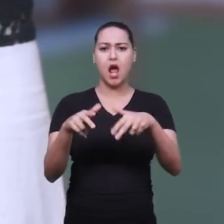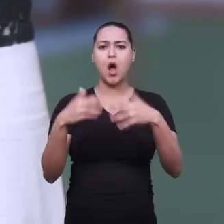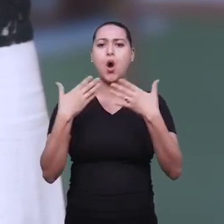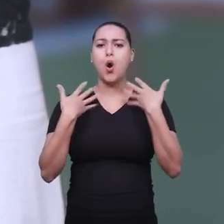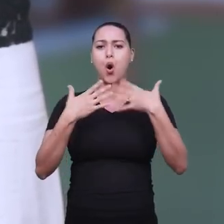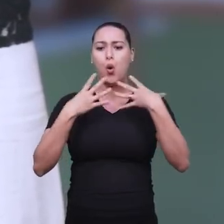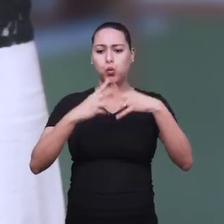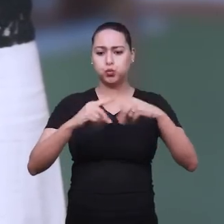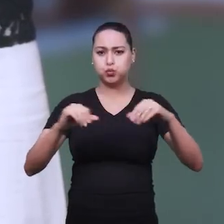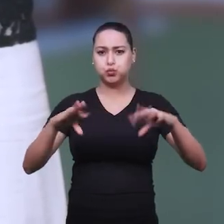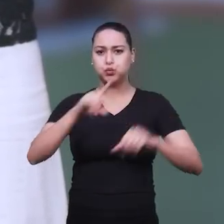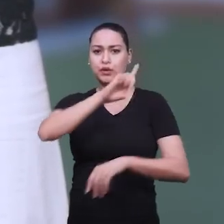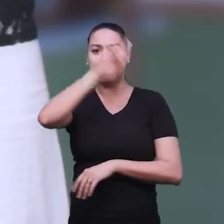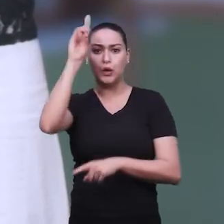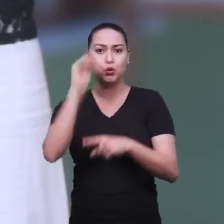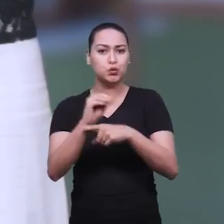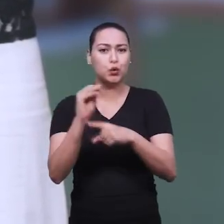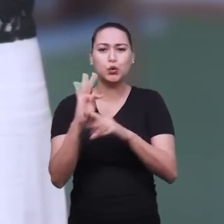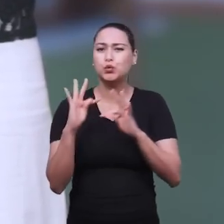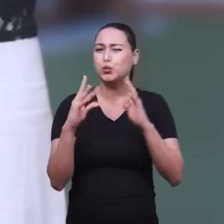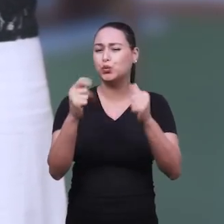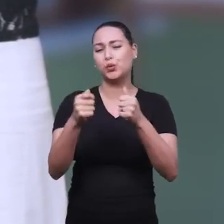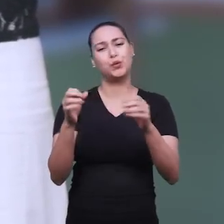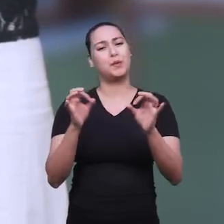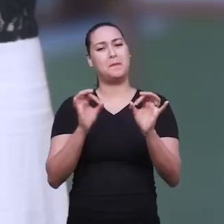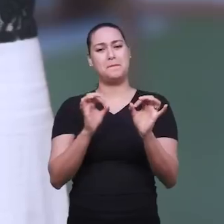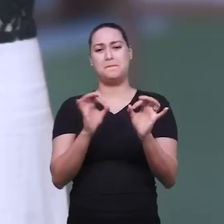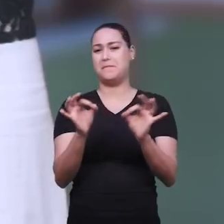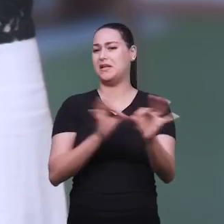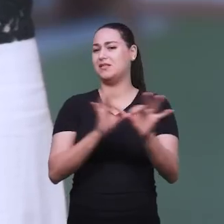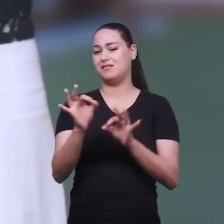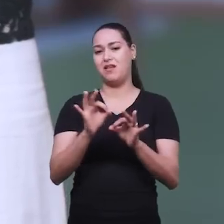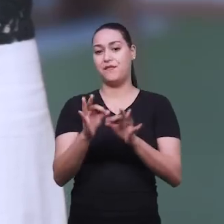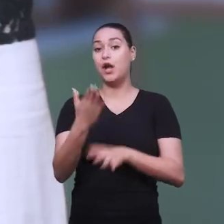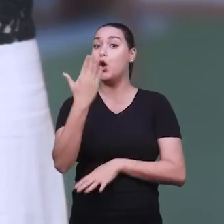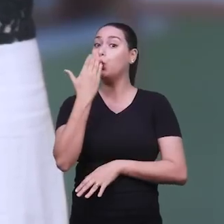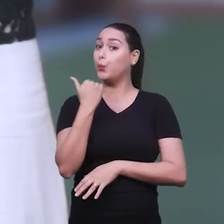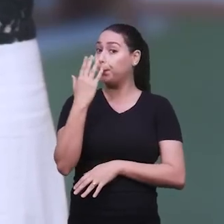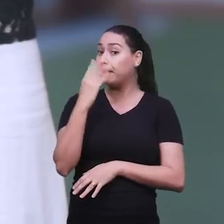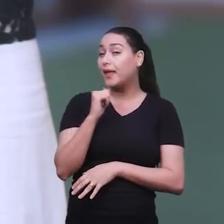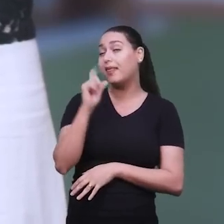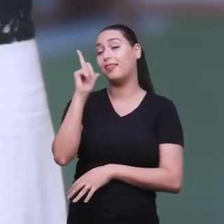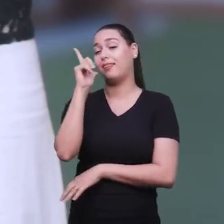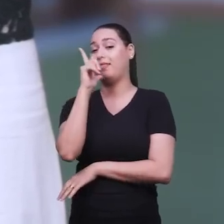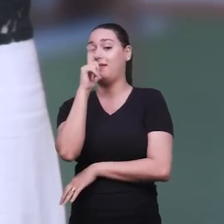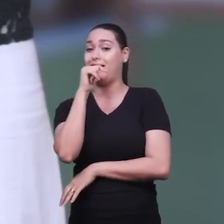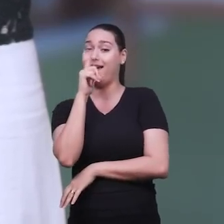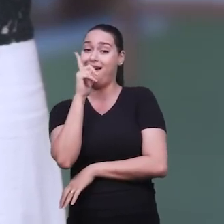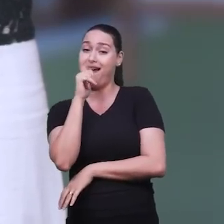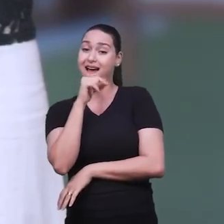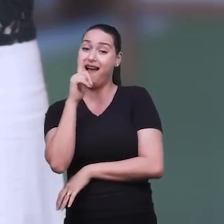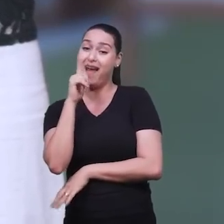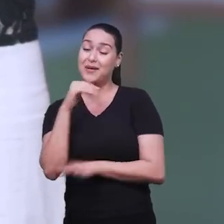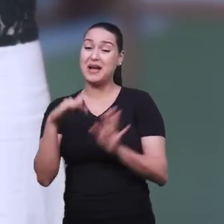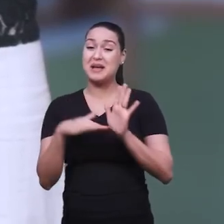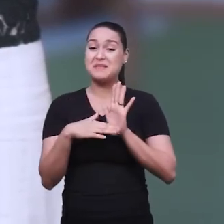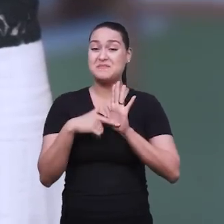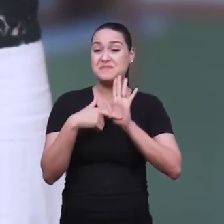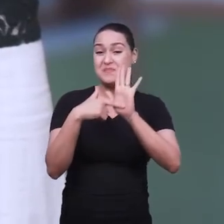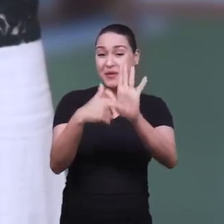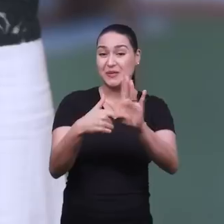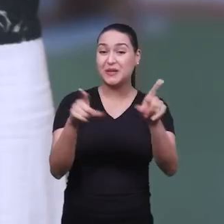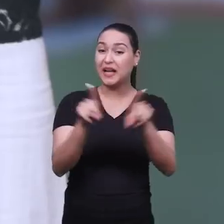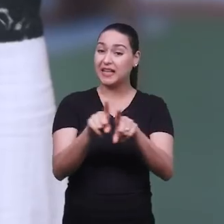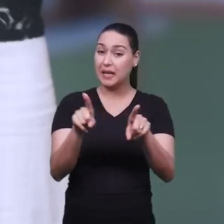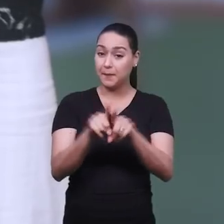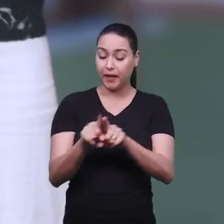Deus providenciou tudo o que o seu povo precisava. Deu comida, água para beber e mostrou